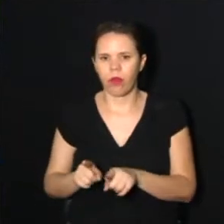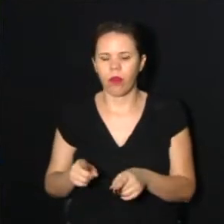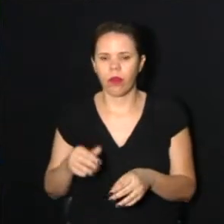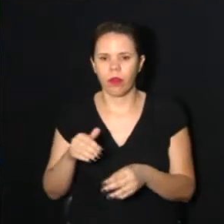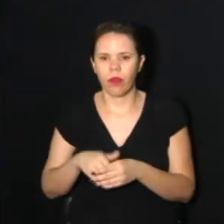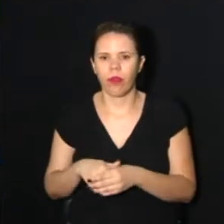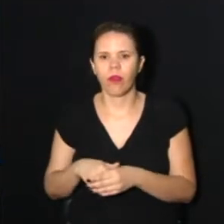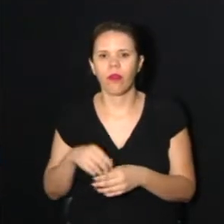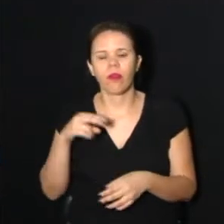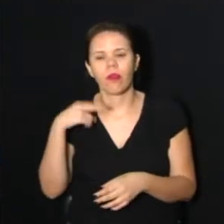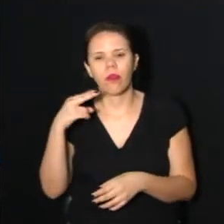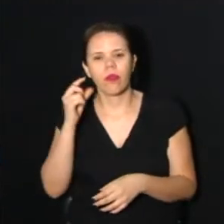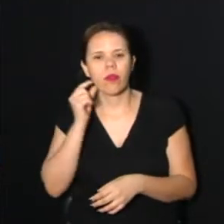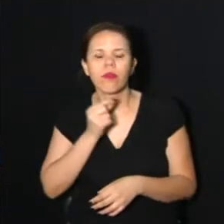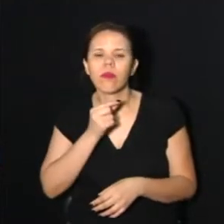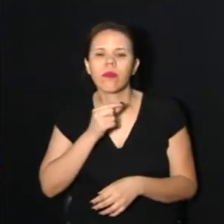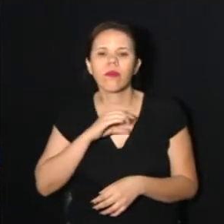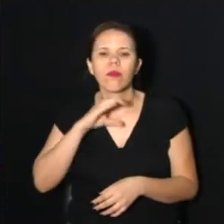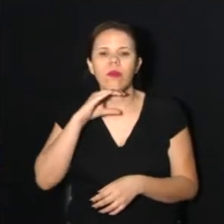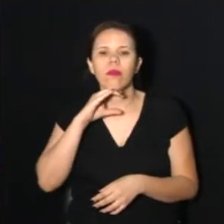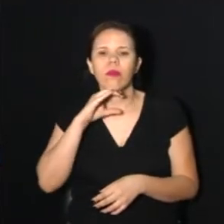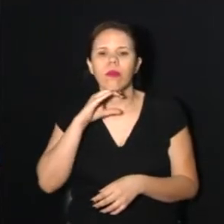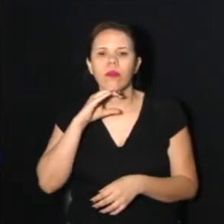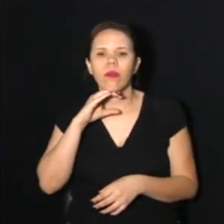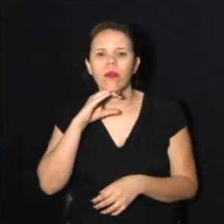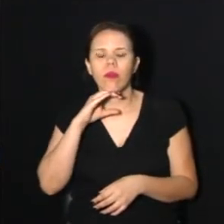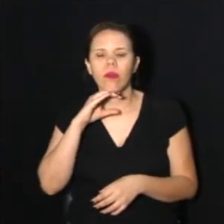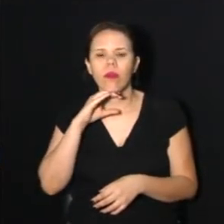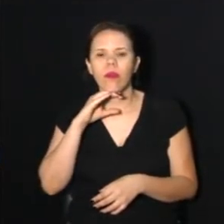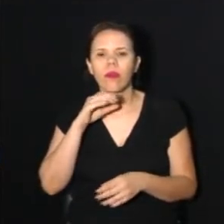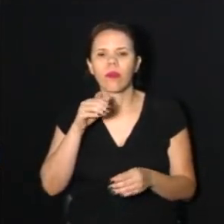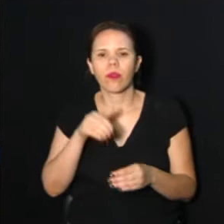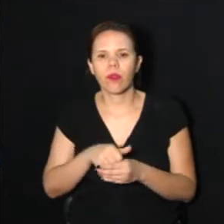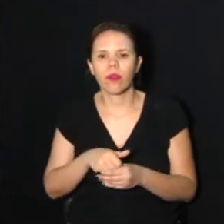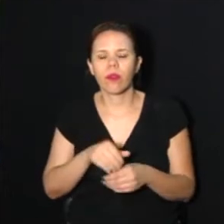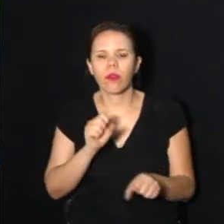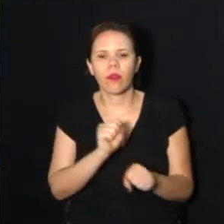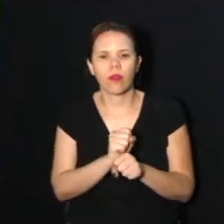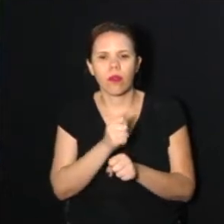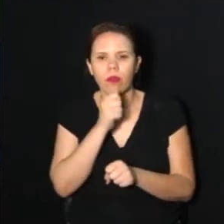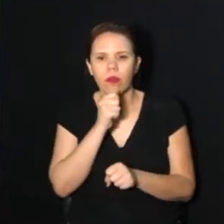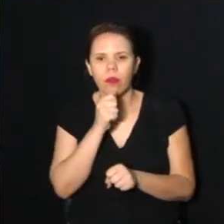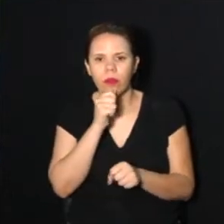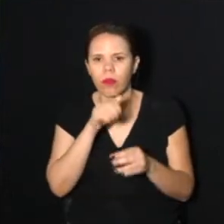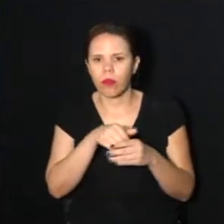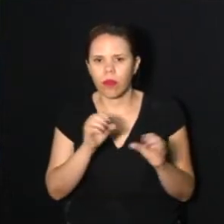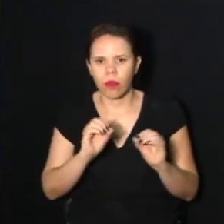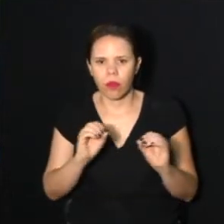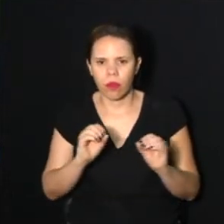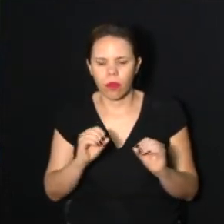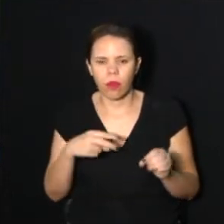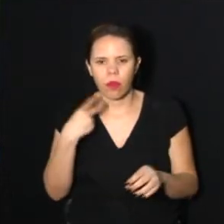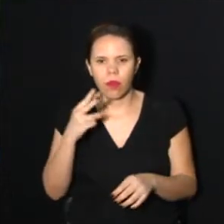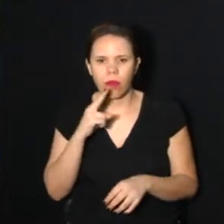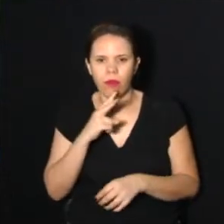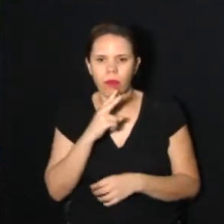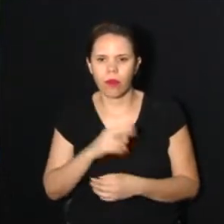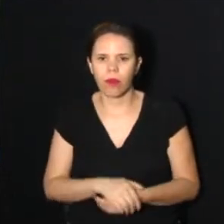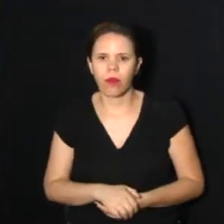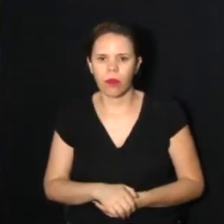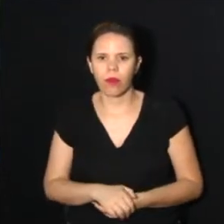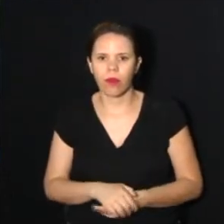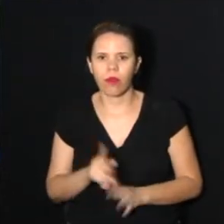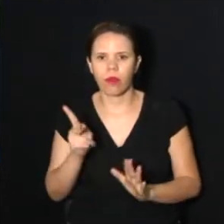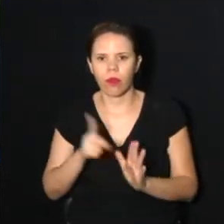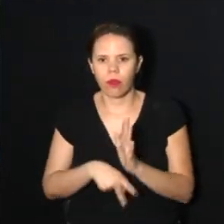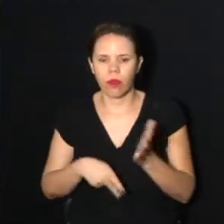Marcelo Silva e vereador Carlão do PT. E com 1 voto de abstenção do vereador Vinícius Gratti. O